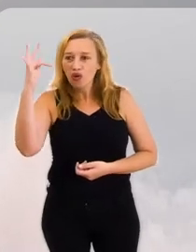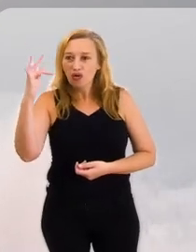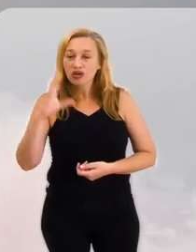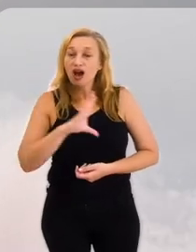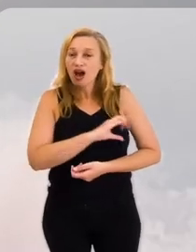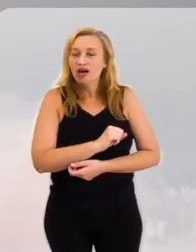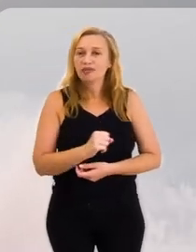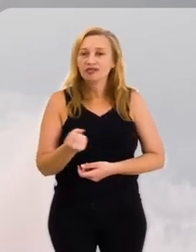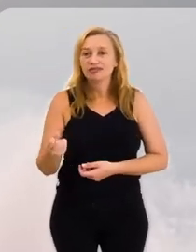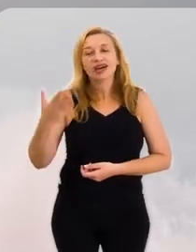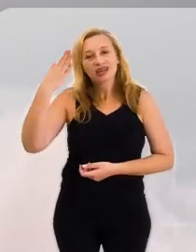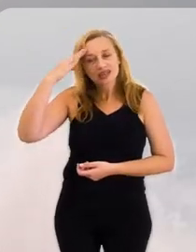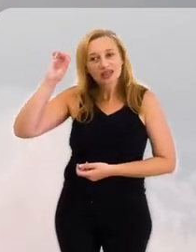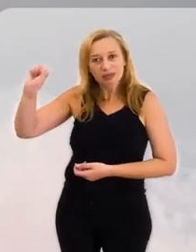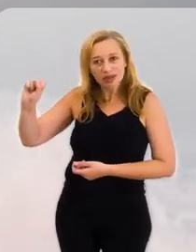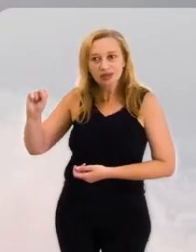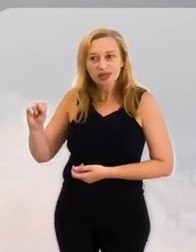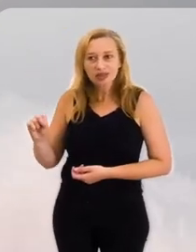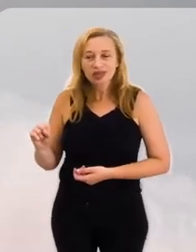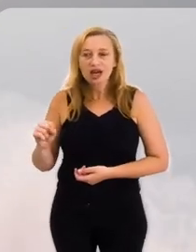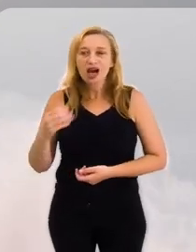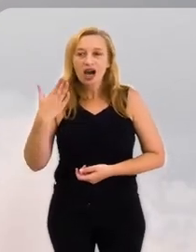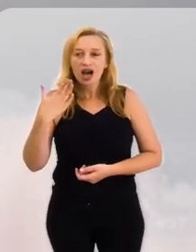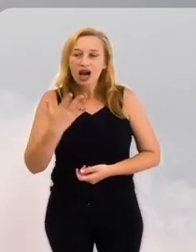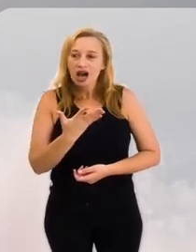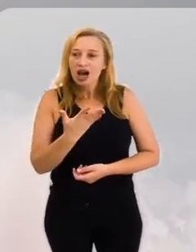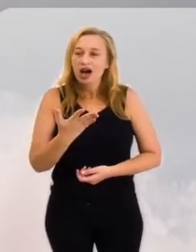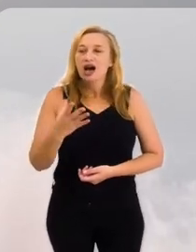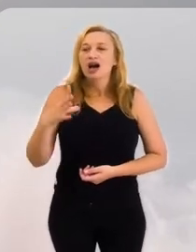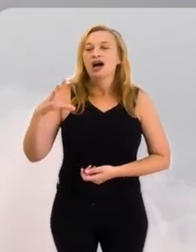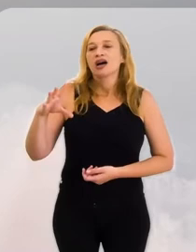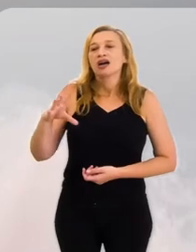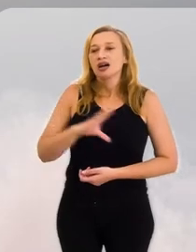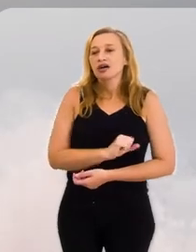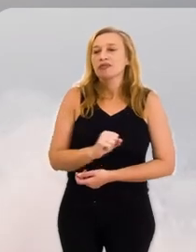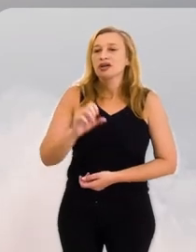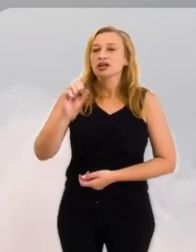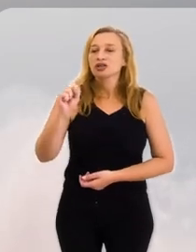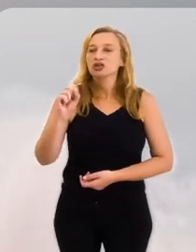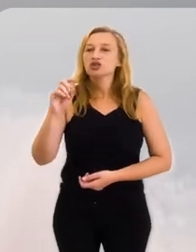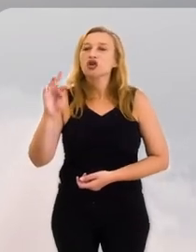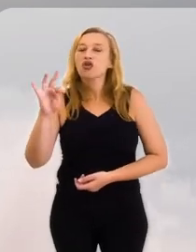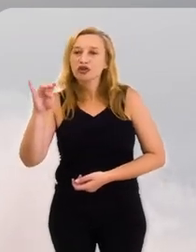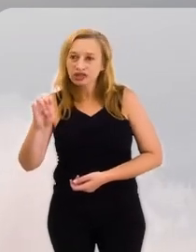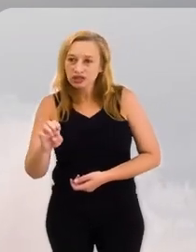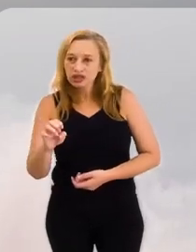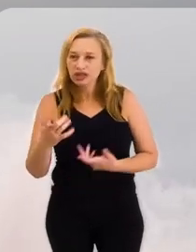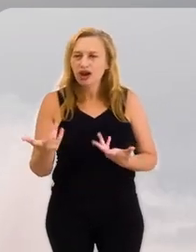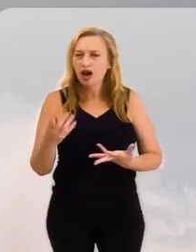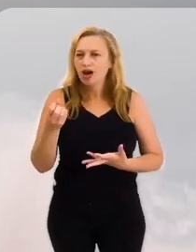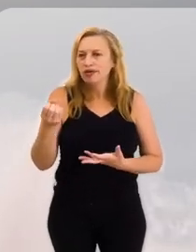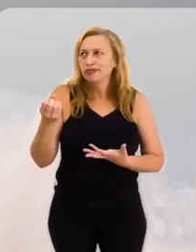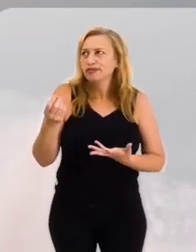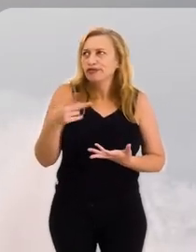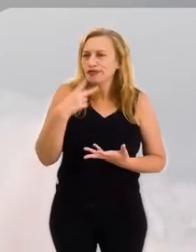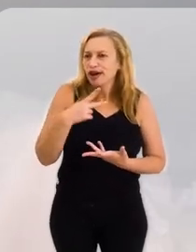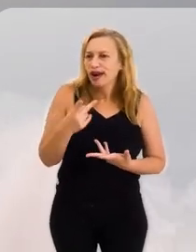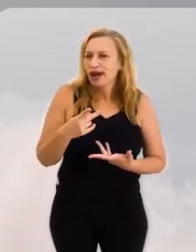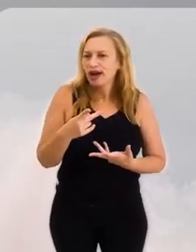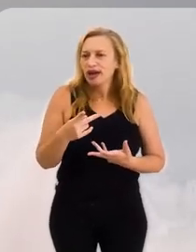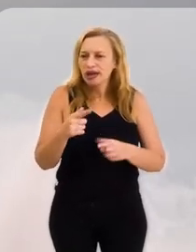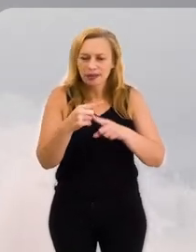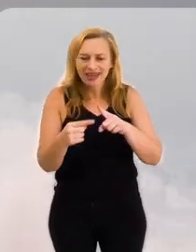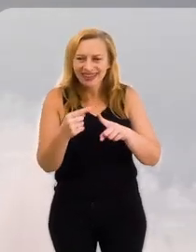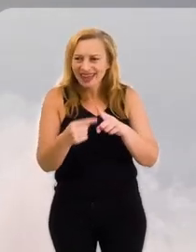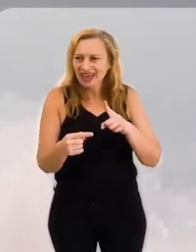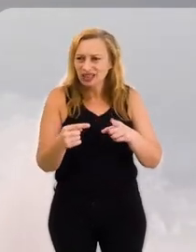um filósofo é aquele que ama a sabedoria ama sofus né filosófico amante da sabedoria seria absurdo a gente